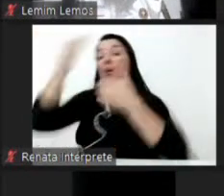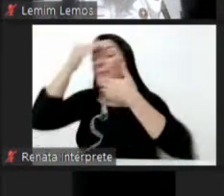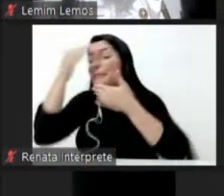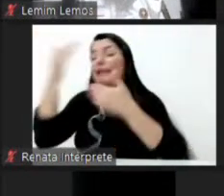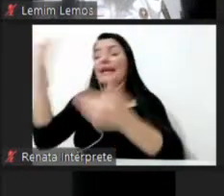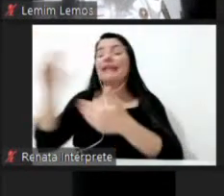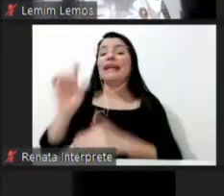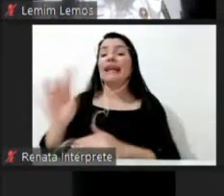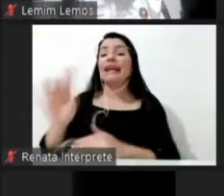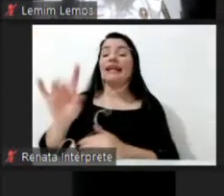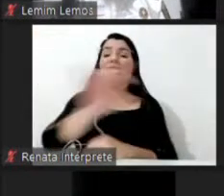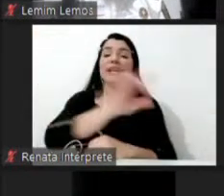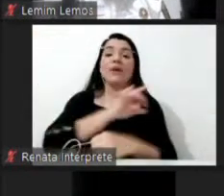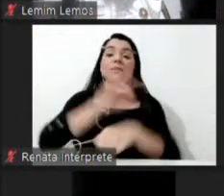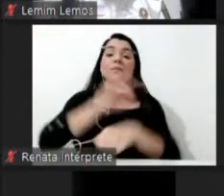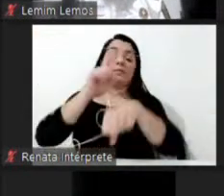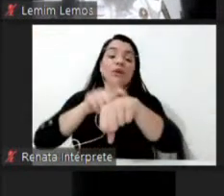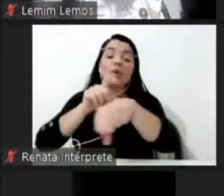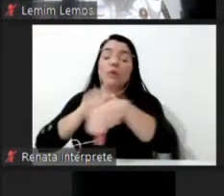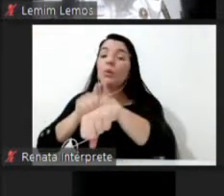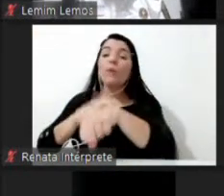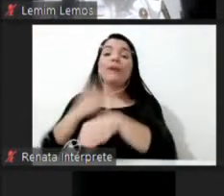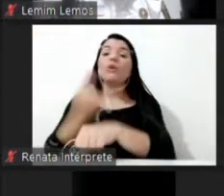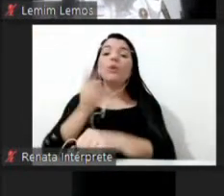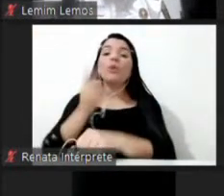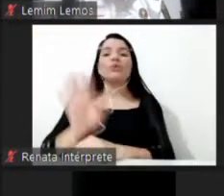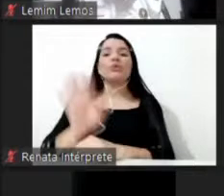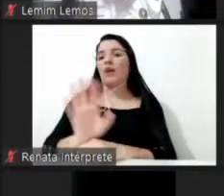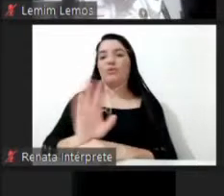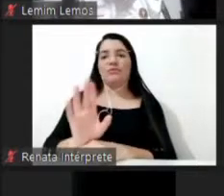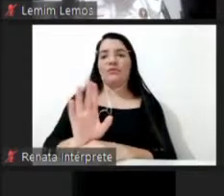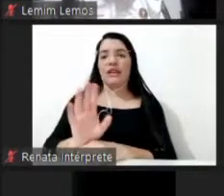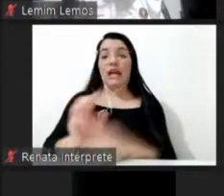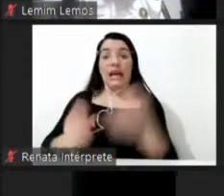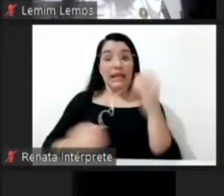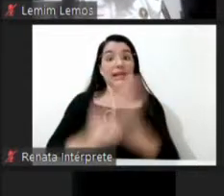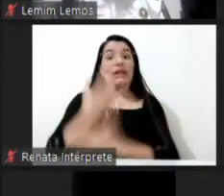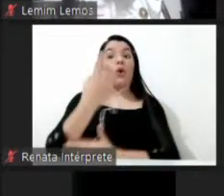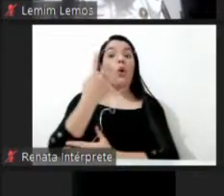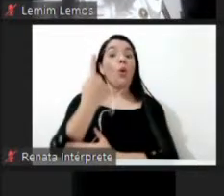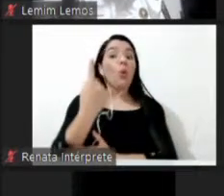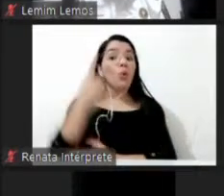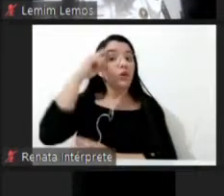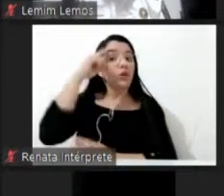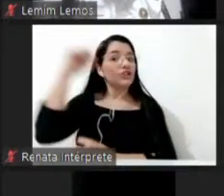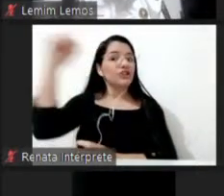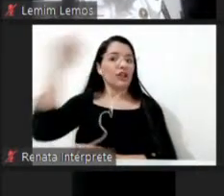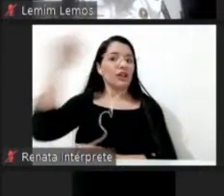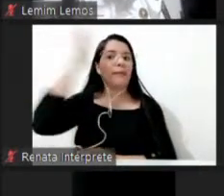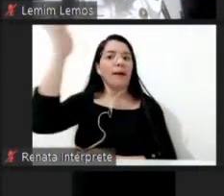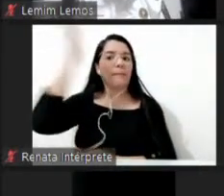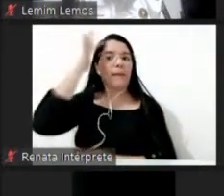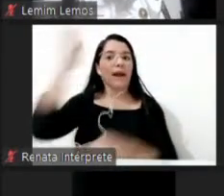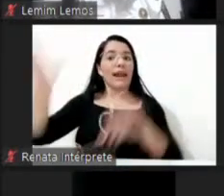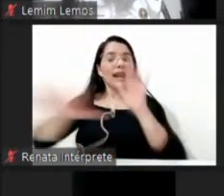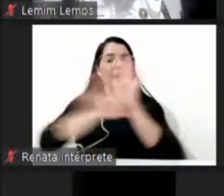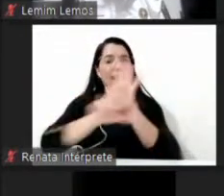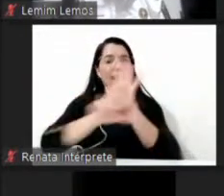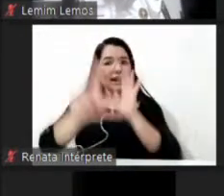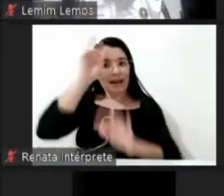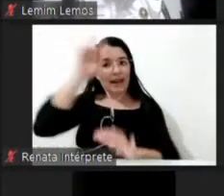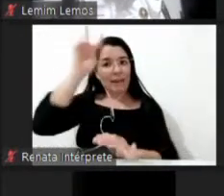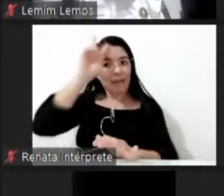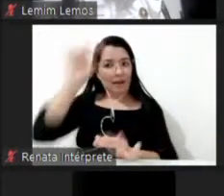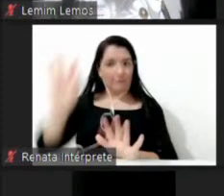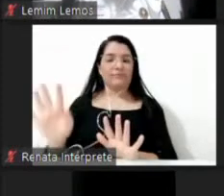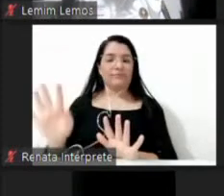capelania. Criamos um dia para que fosse serviço de reflexão para as pessoas, para que a cidade de Vitória